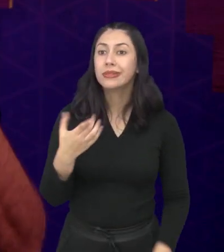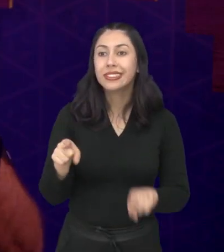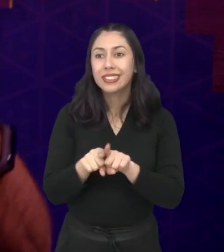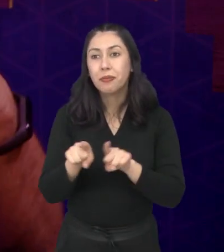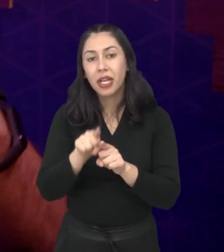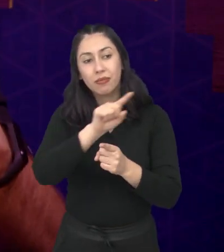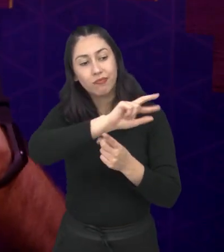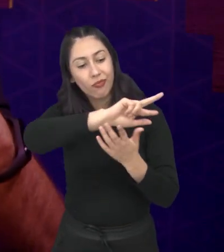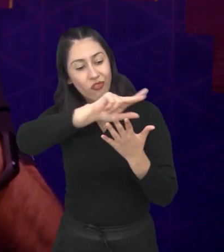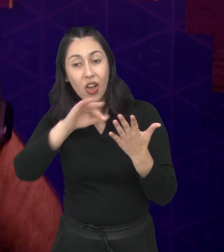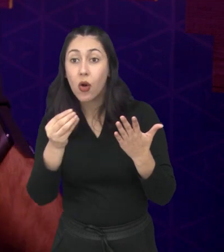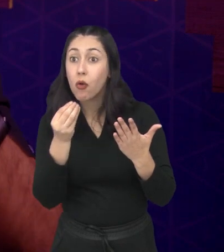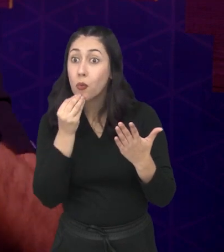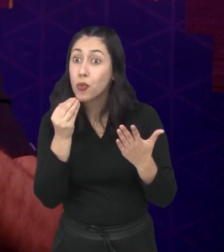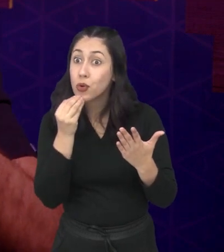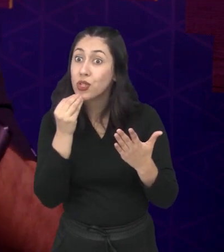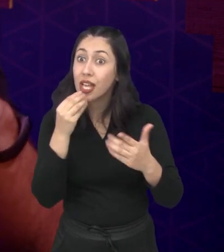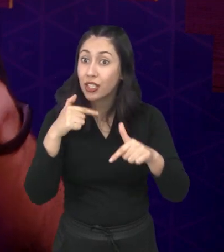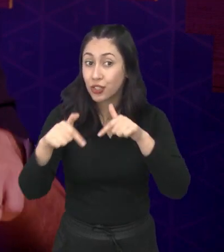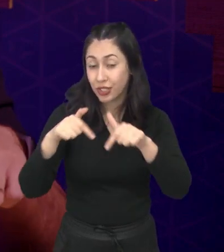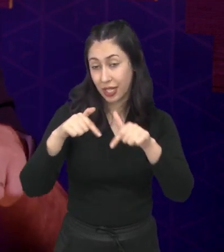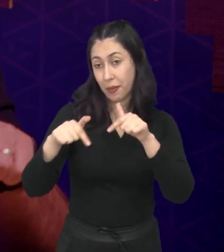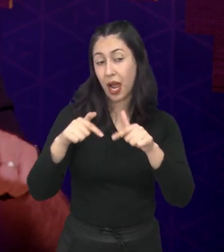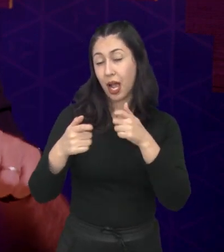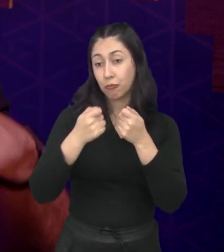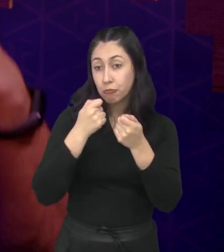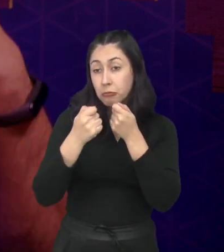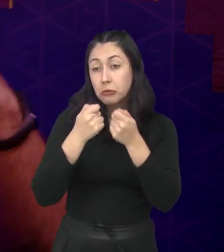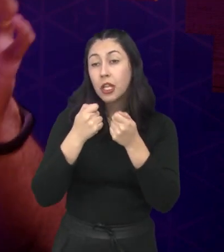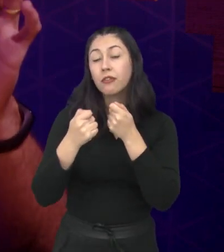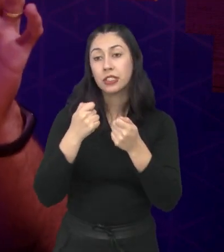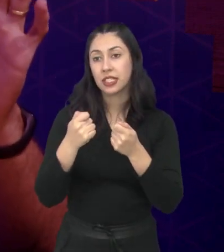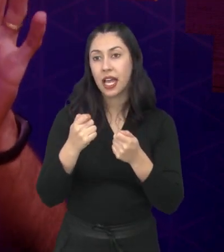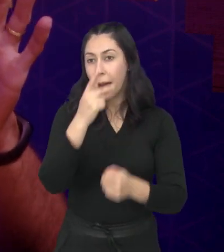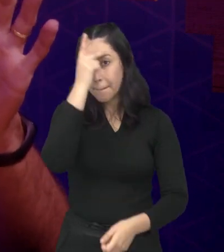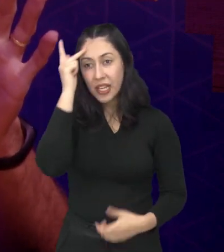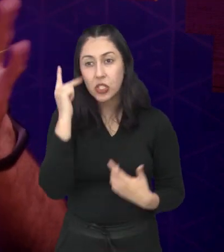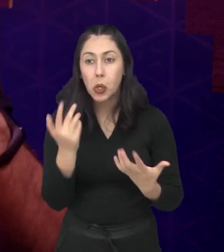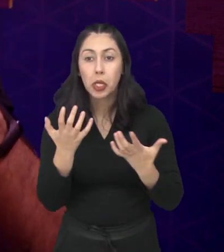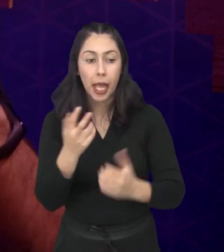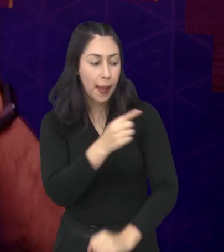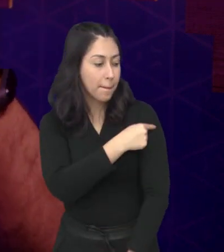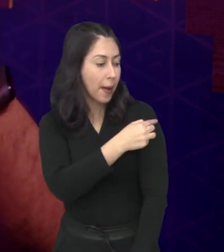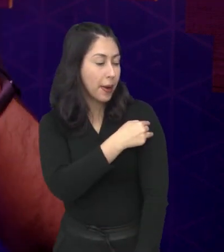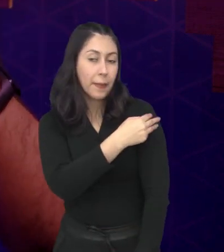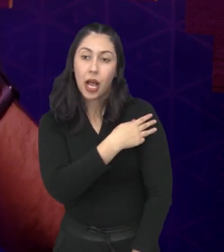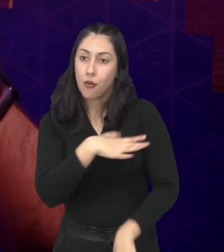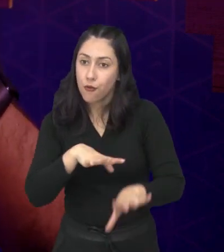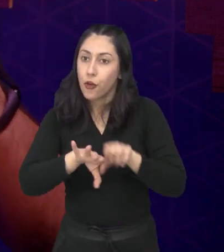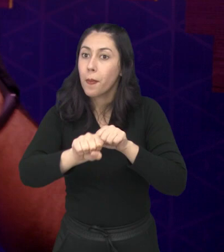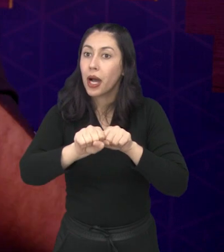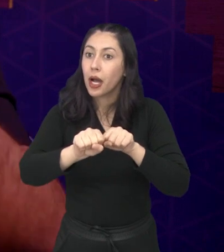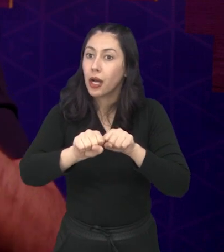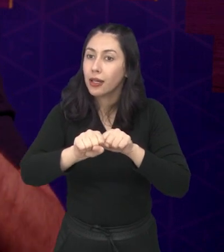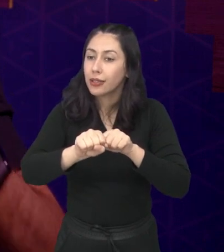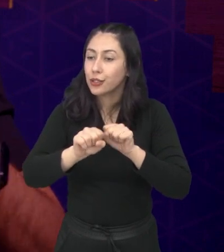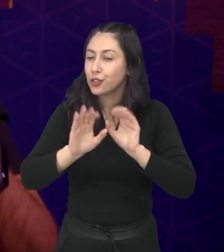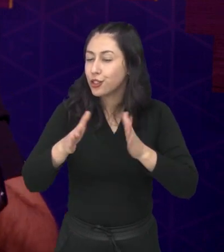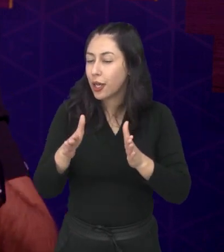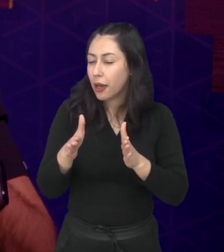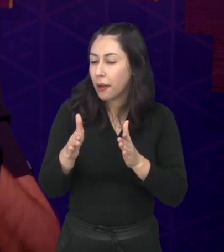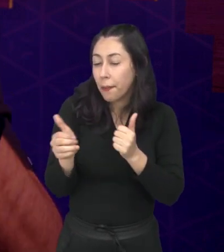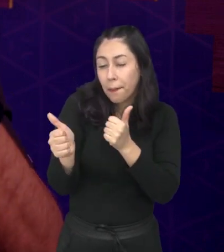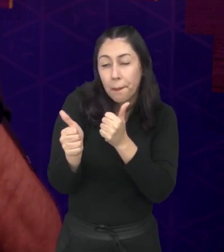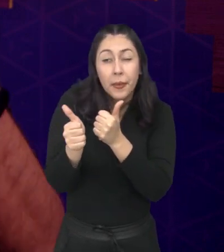seletivo. Isso é uma opção legal, principalmente para a galera que está no ensino médio, quer sair do ensino médio aí já com um pezinho no mercado